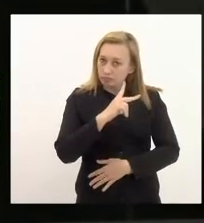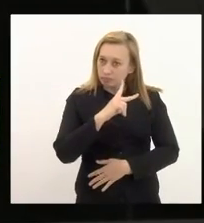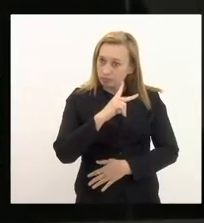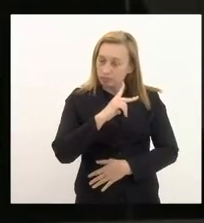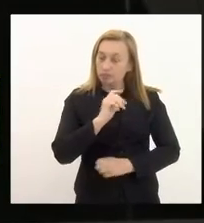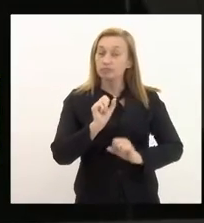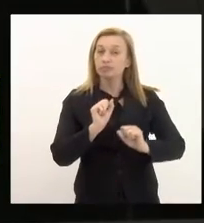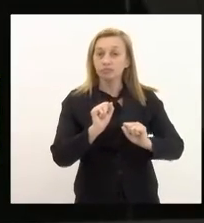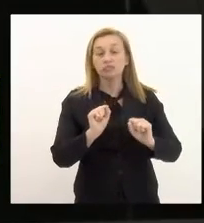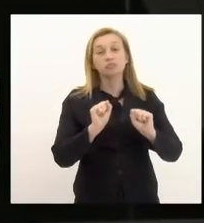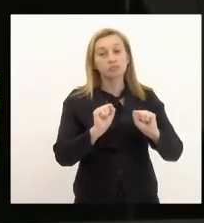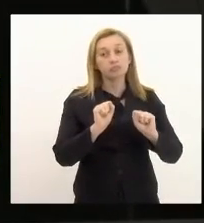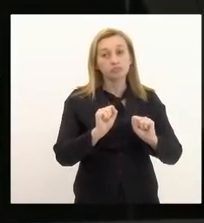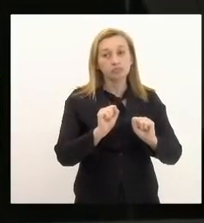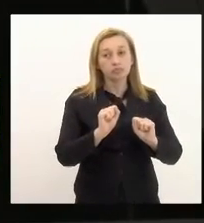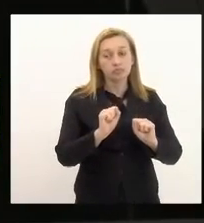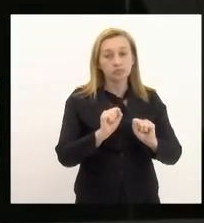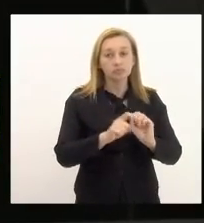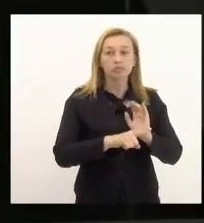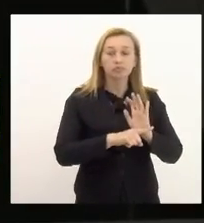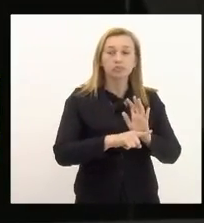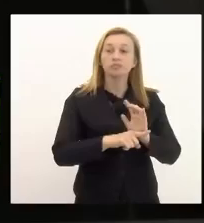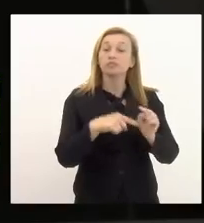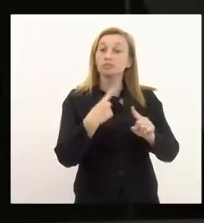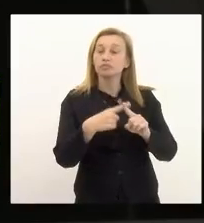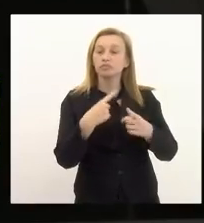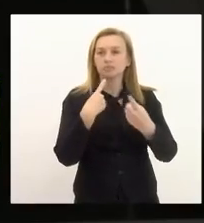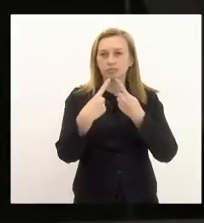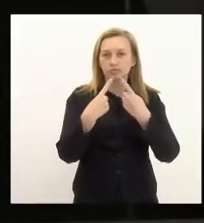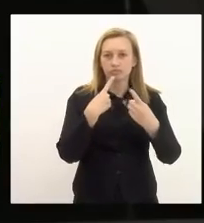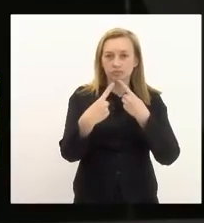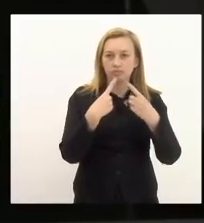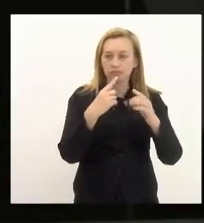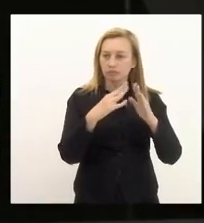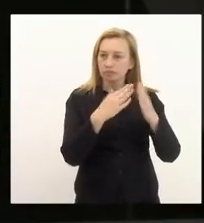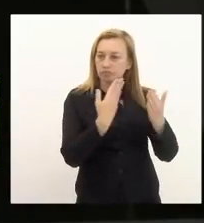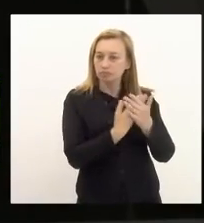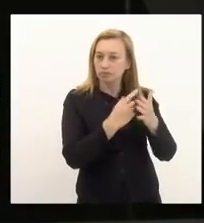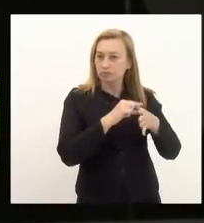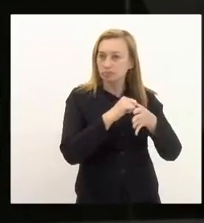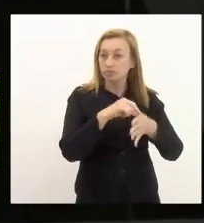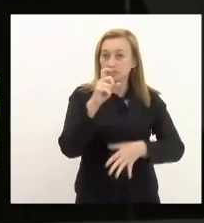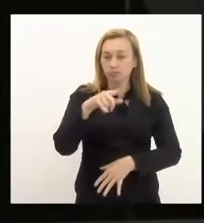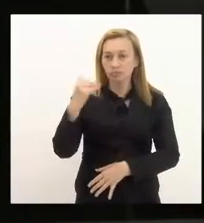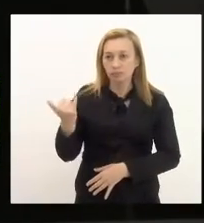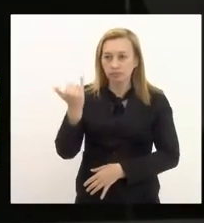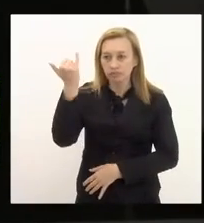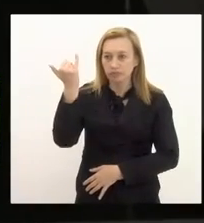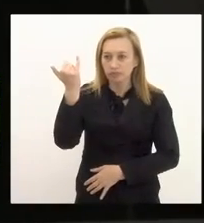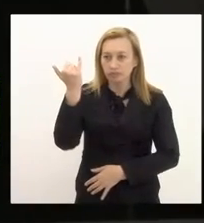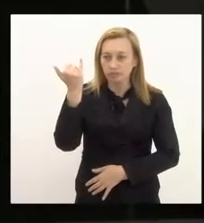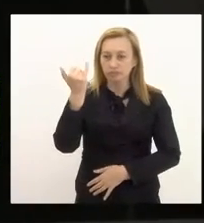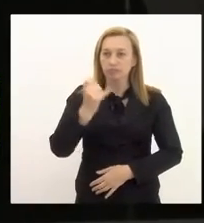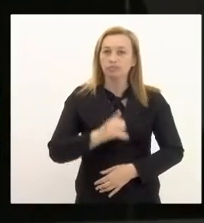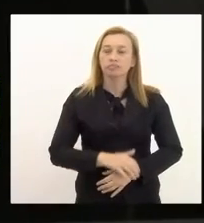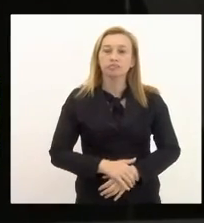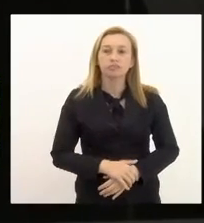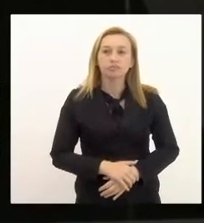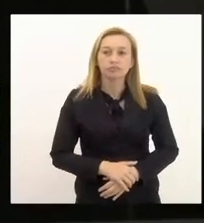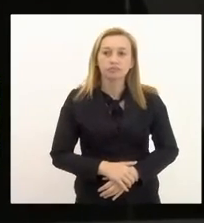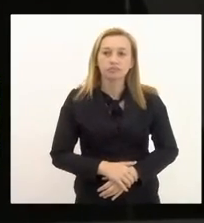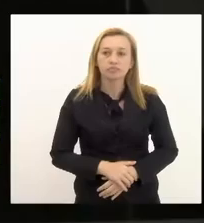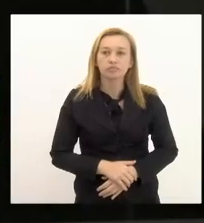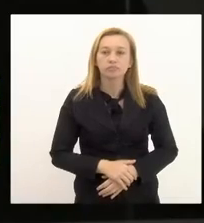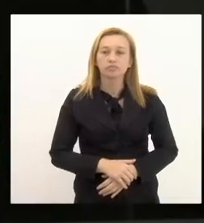até para ponderar porque o debate do colégio líderes é super importante para ponderar diz